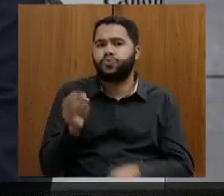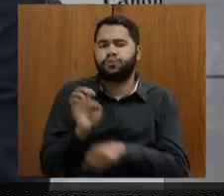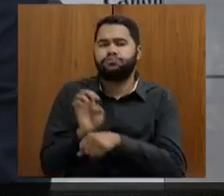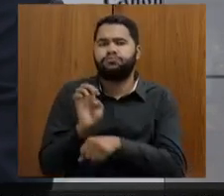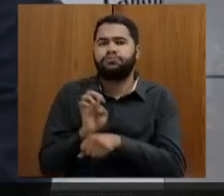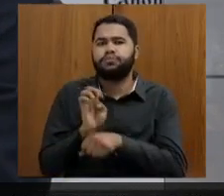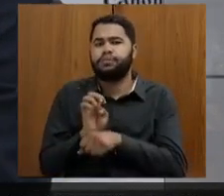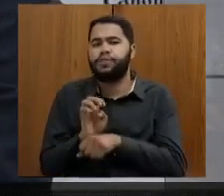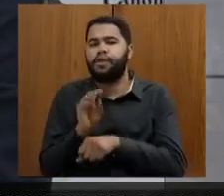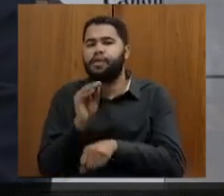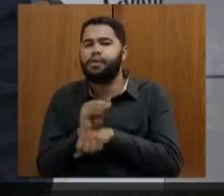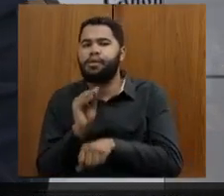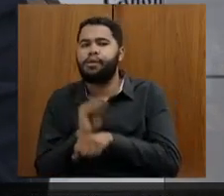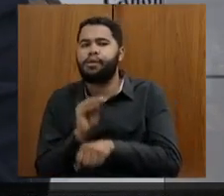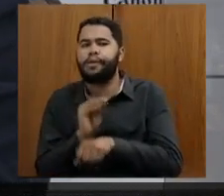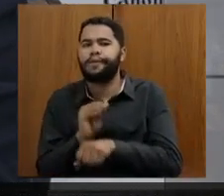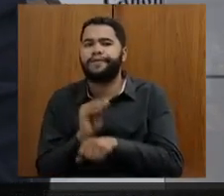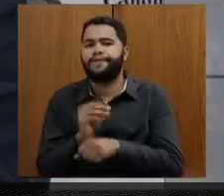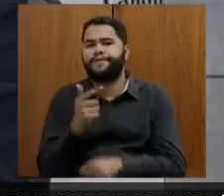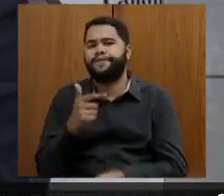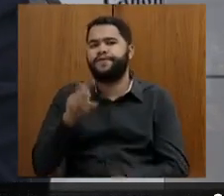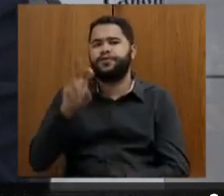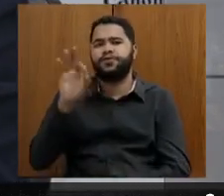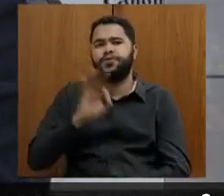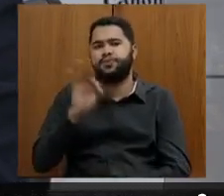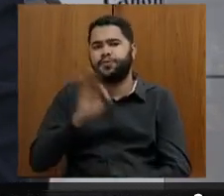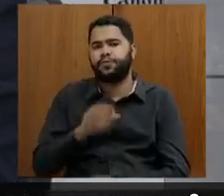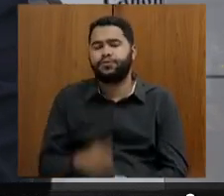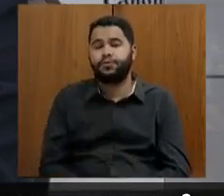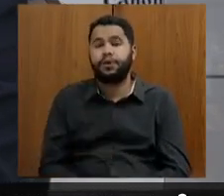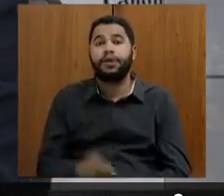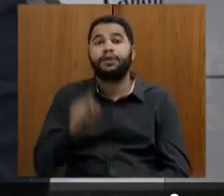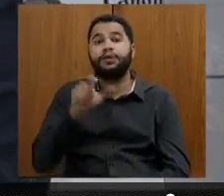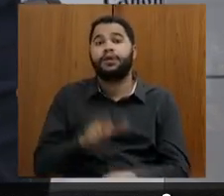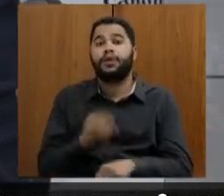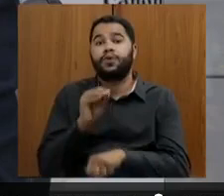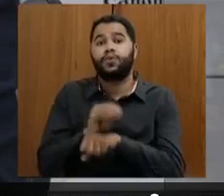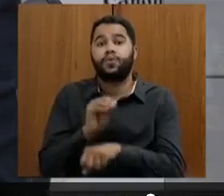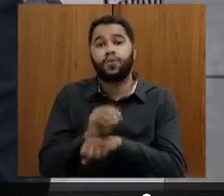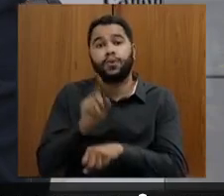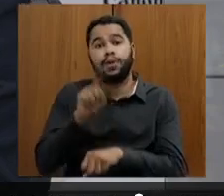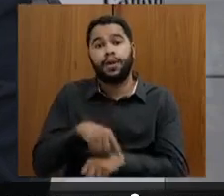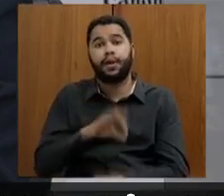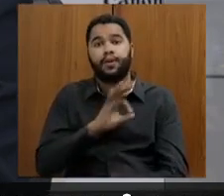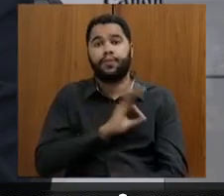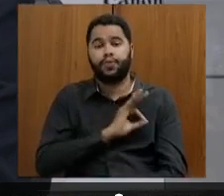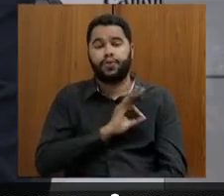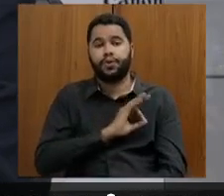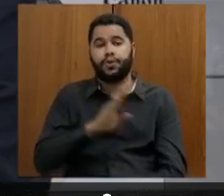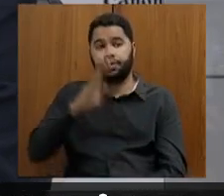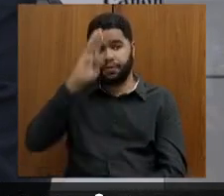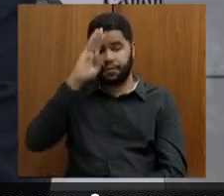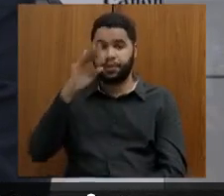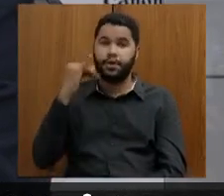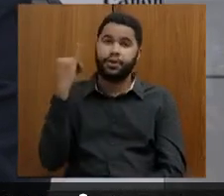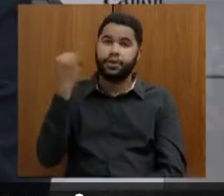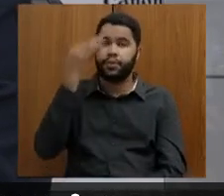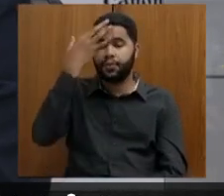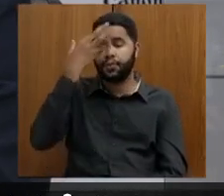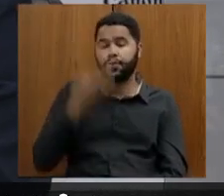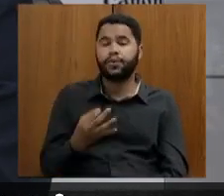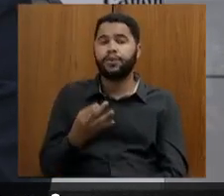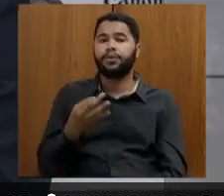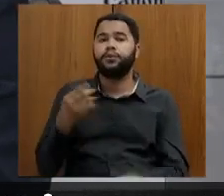para tomar conta de 25 por cento da malha rodoviária quem cuida é a polícia militar importante o